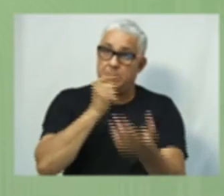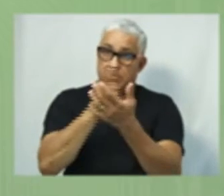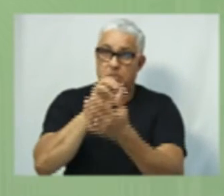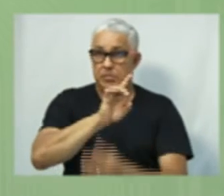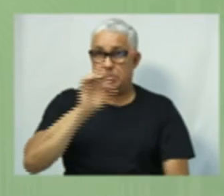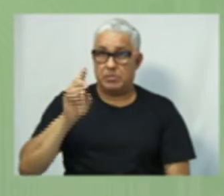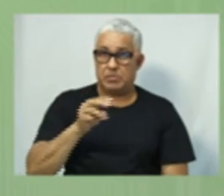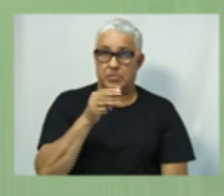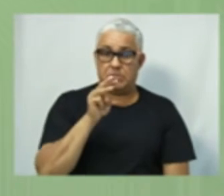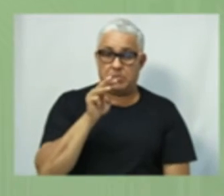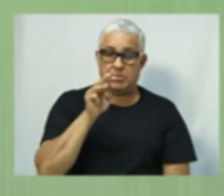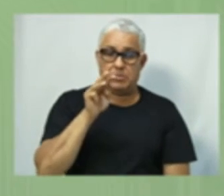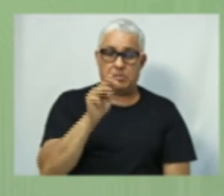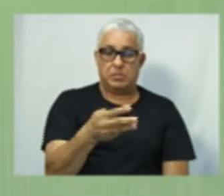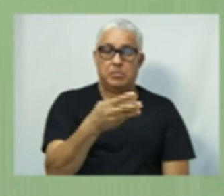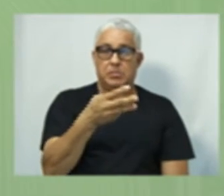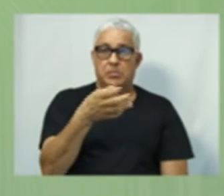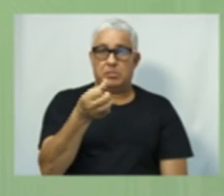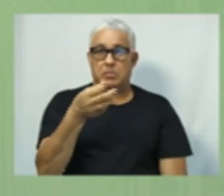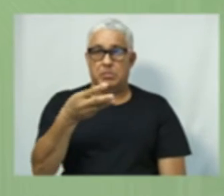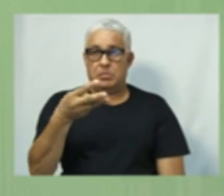3.636 e o CSL